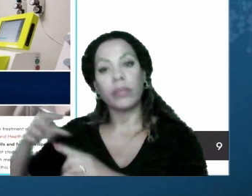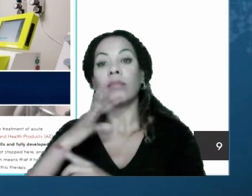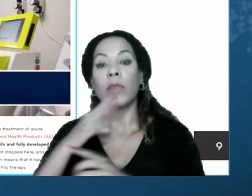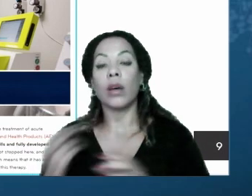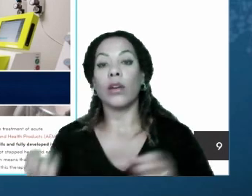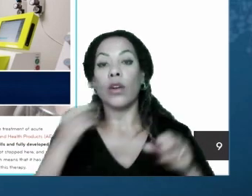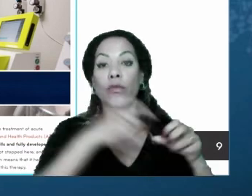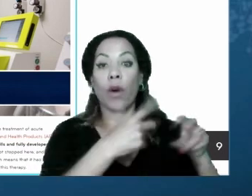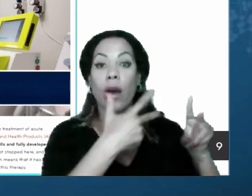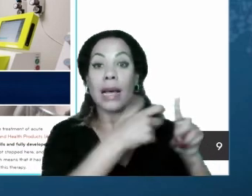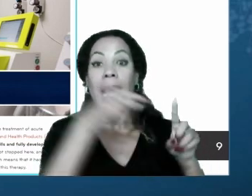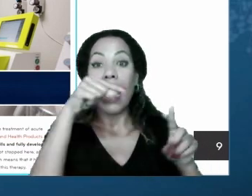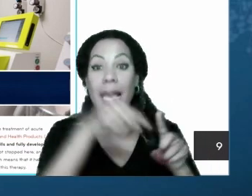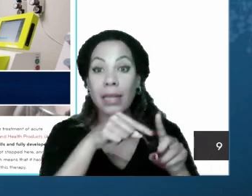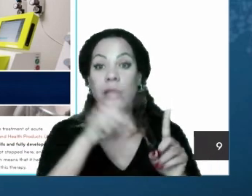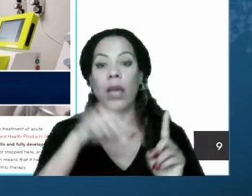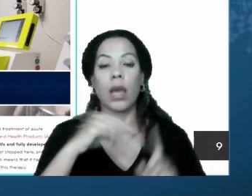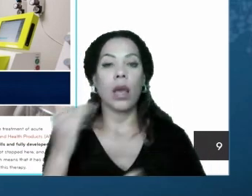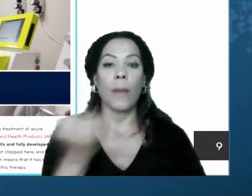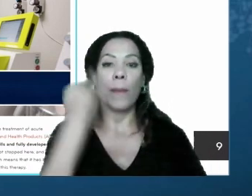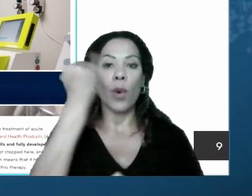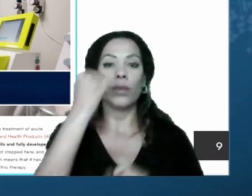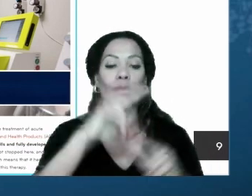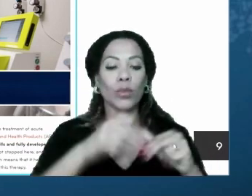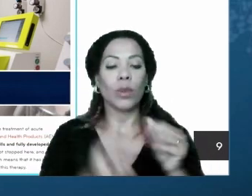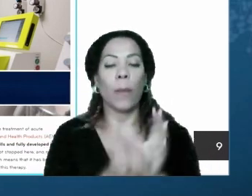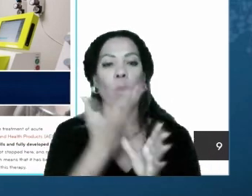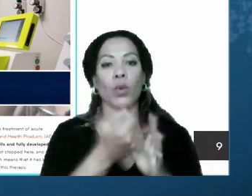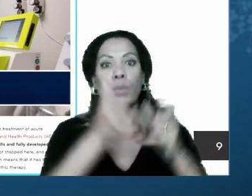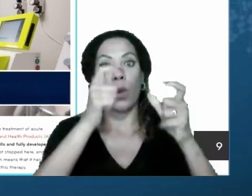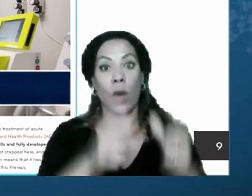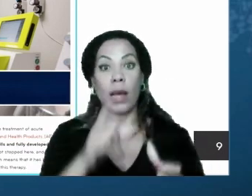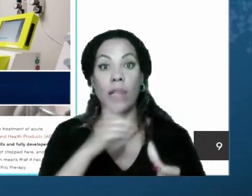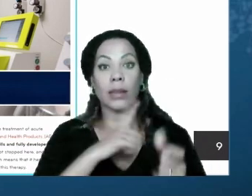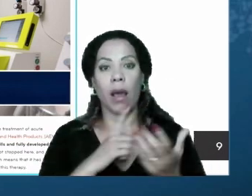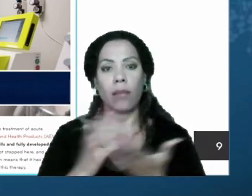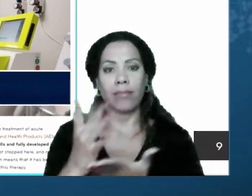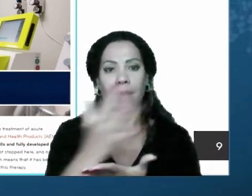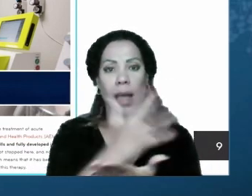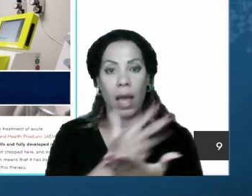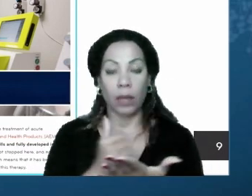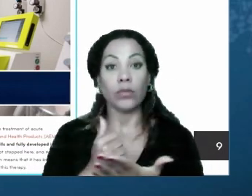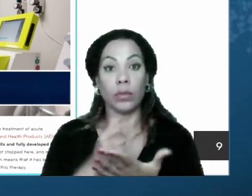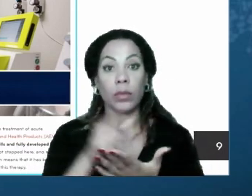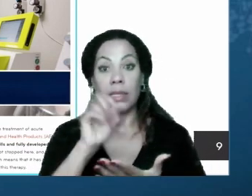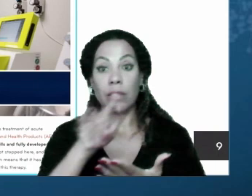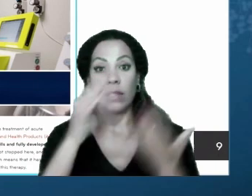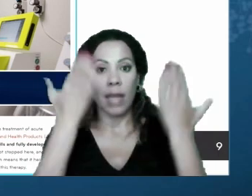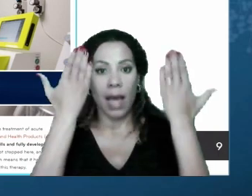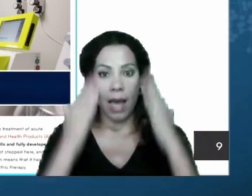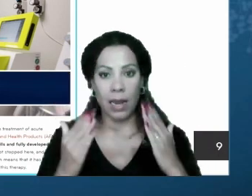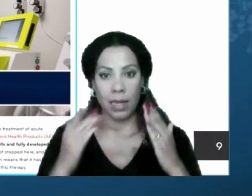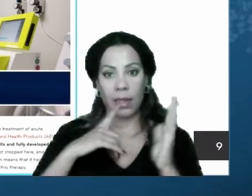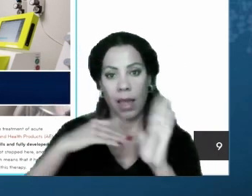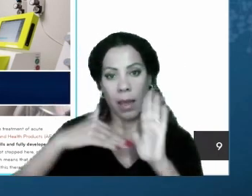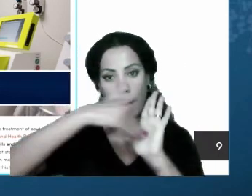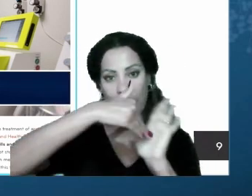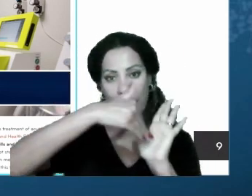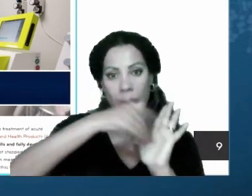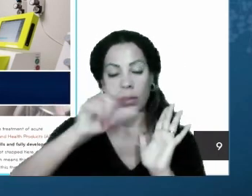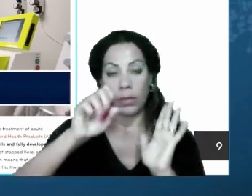muito importante para a produção local. Existem dados aqui, se analisarem a parte de baixo, na Espanha